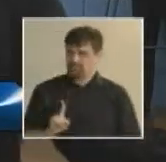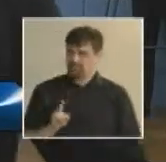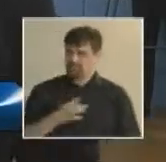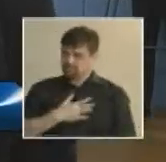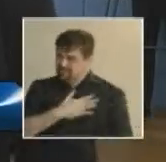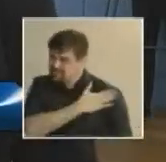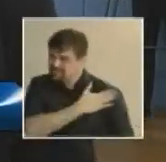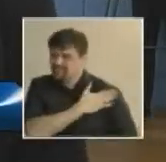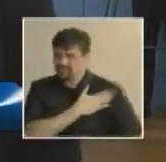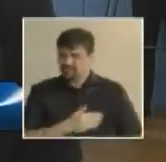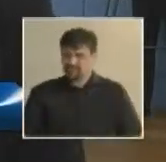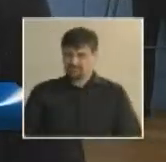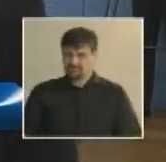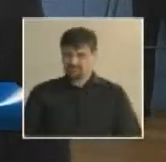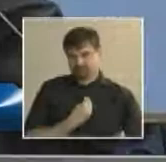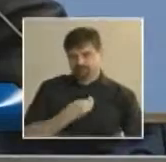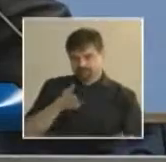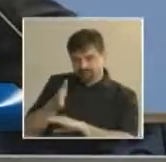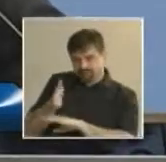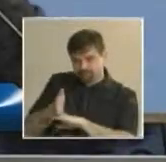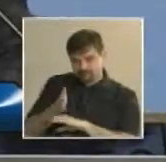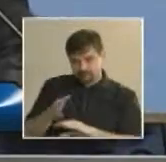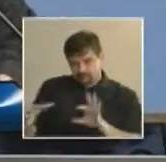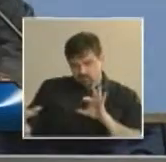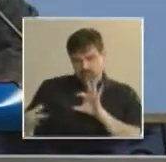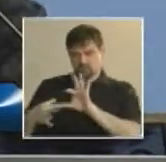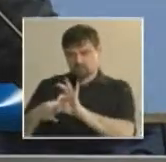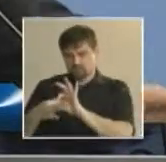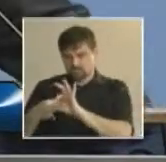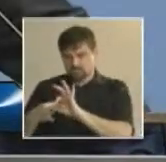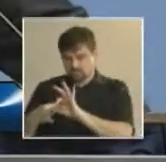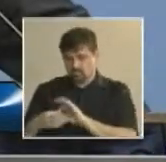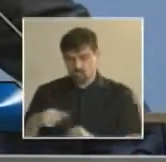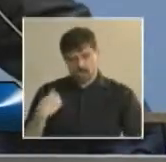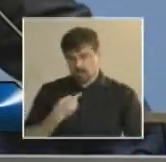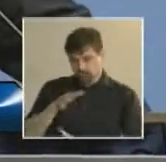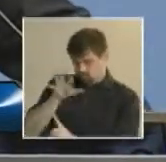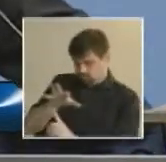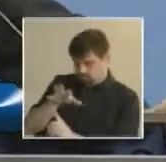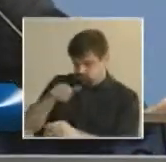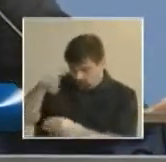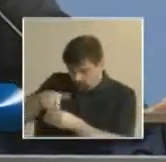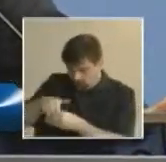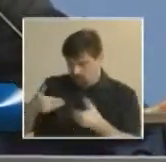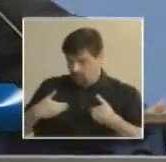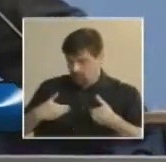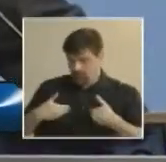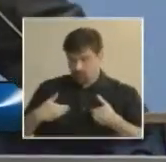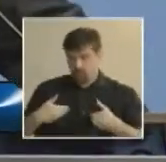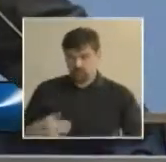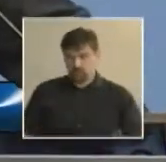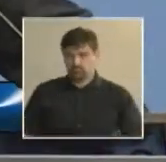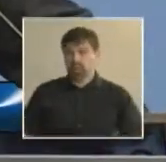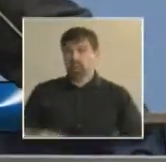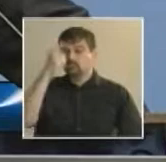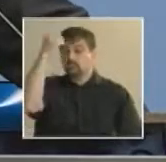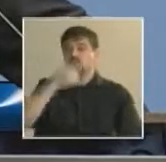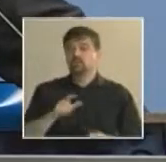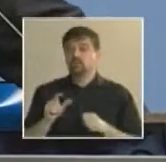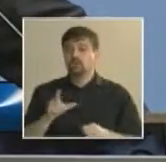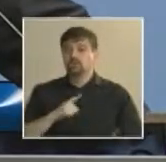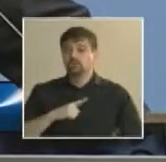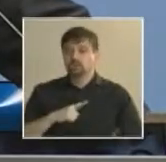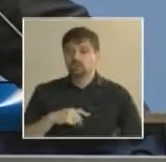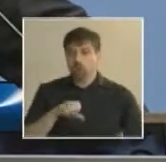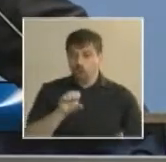como se fosse o pessoas e fácil condução se o voto fosse obrigado então eu queria quantas voltas nessa